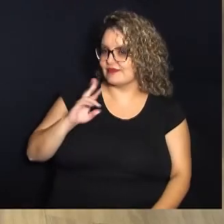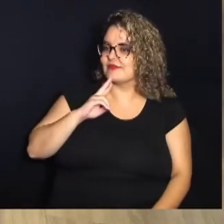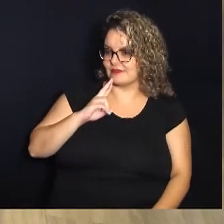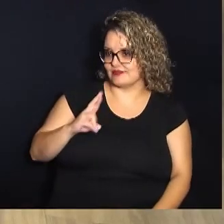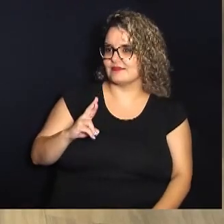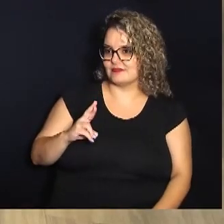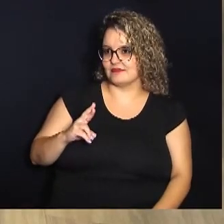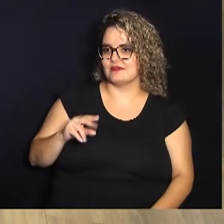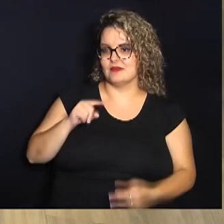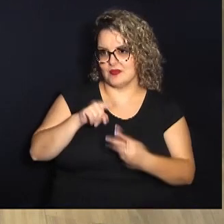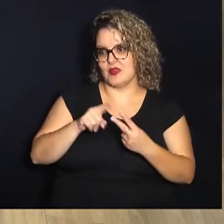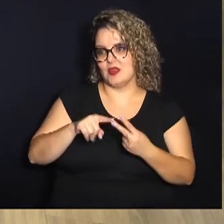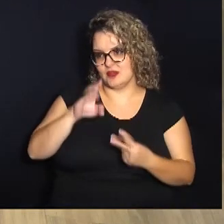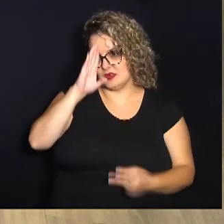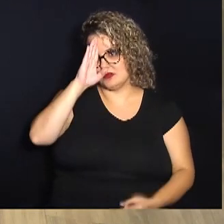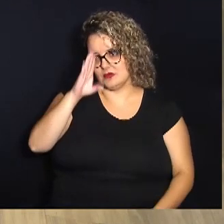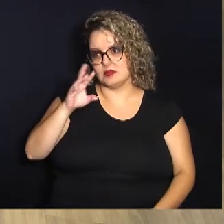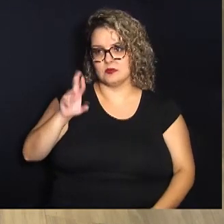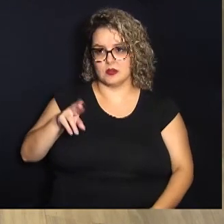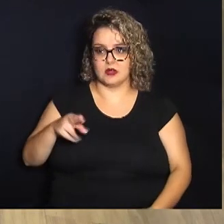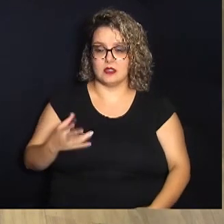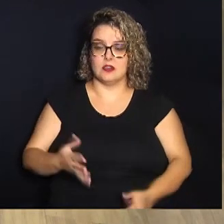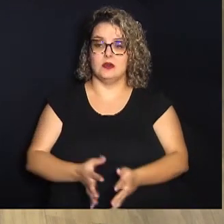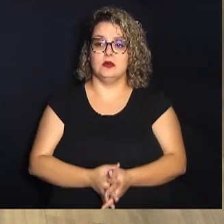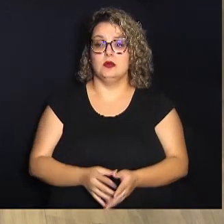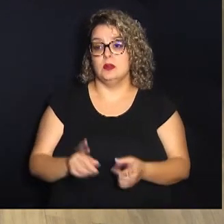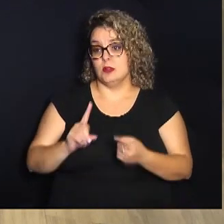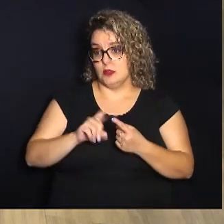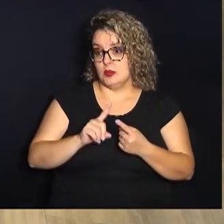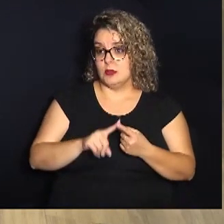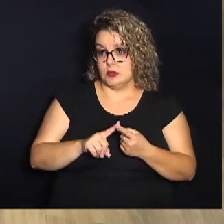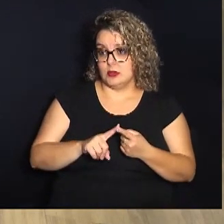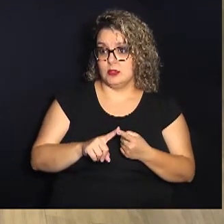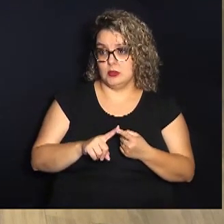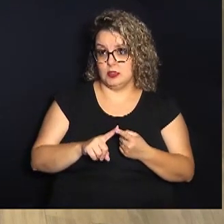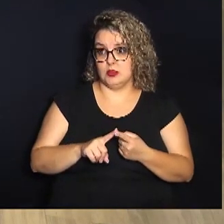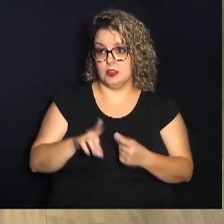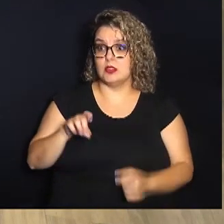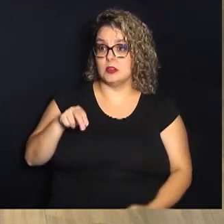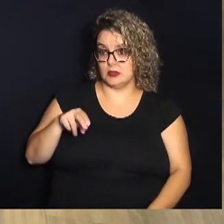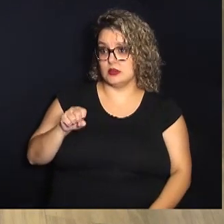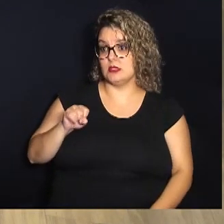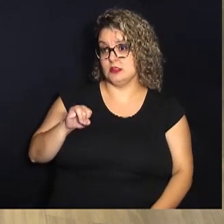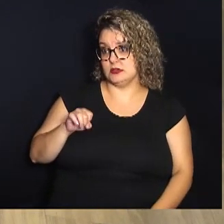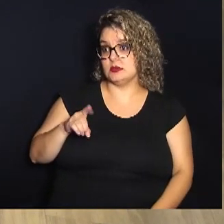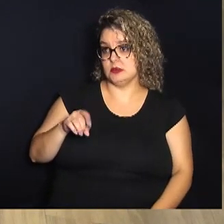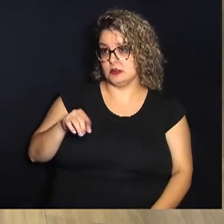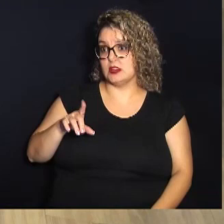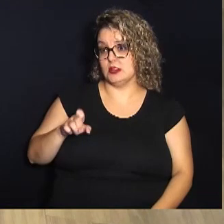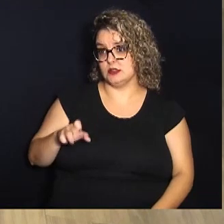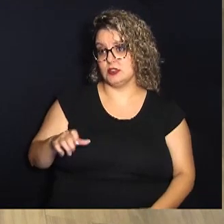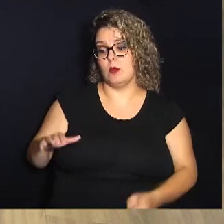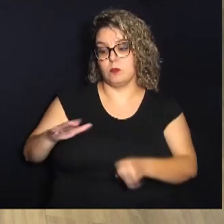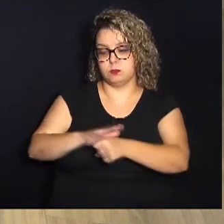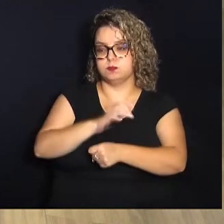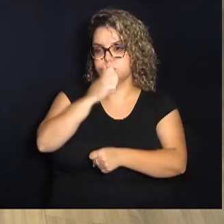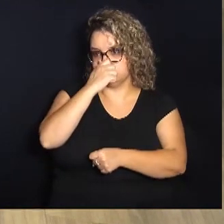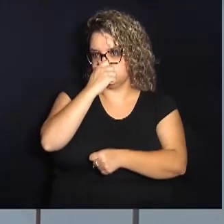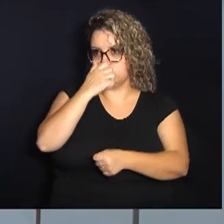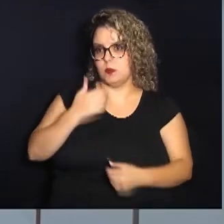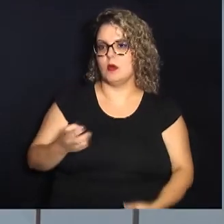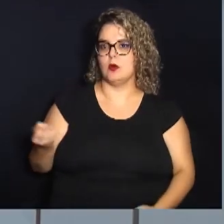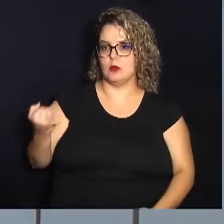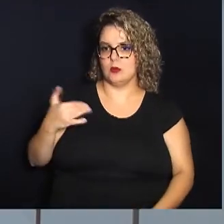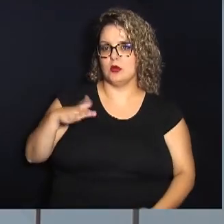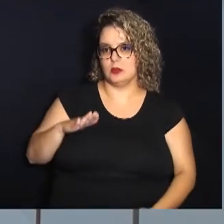os dois principais motivos, né? Então, o primeiro deles é aí a densidade populacional desse local. Então, quanto mais